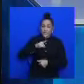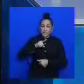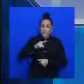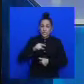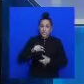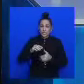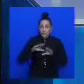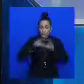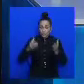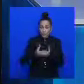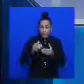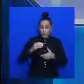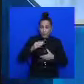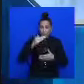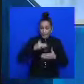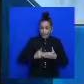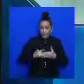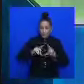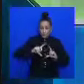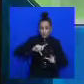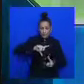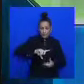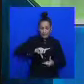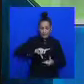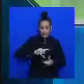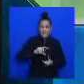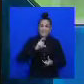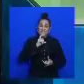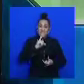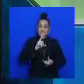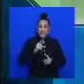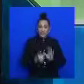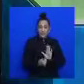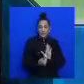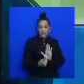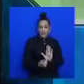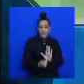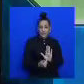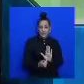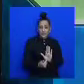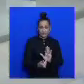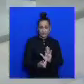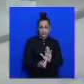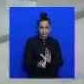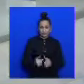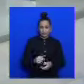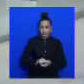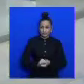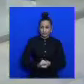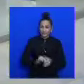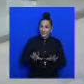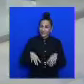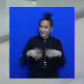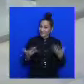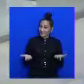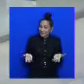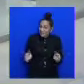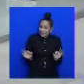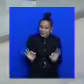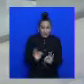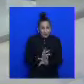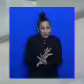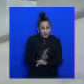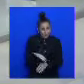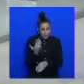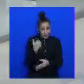temos abaixo do globo o nosso placar verde que fará essa identificação. Então, está tudo